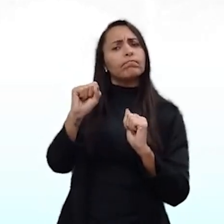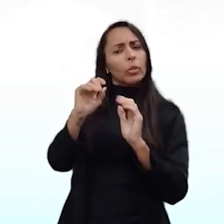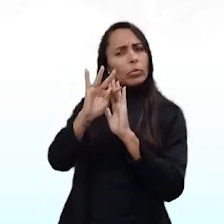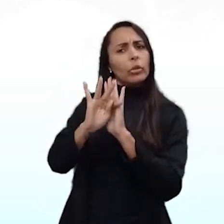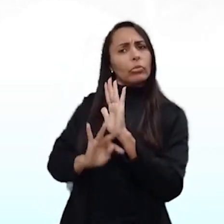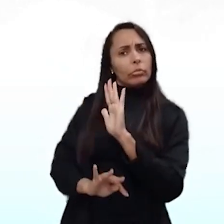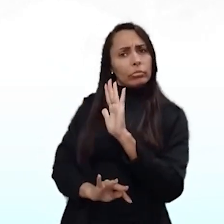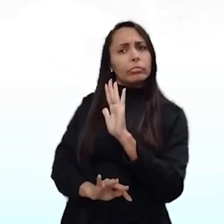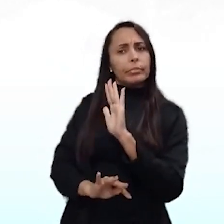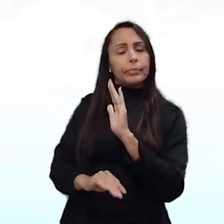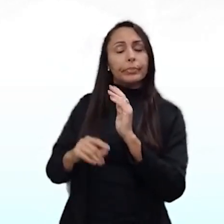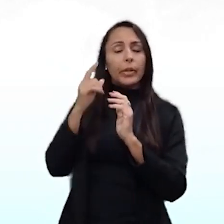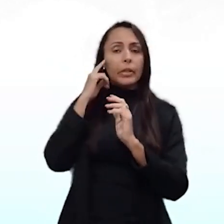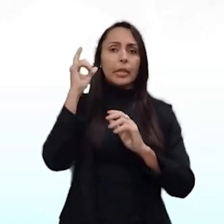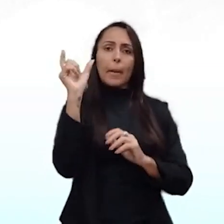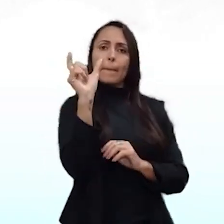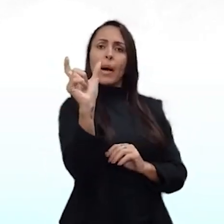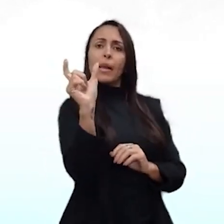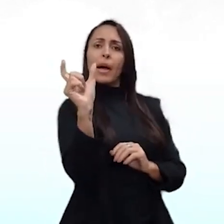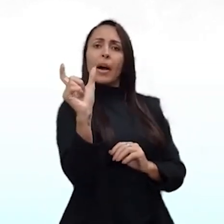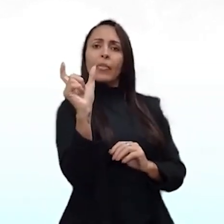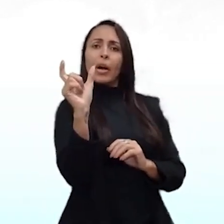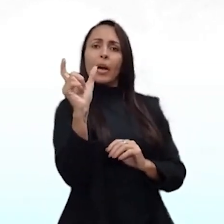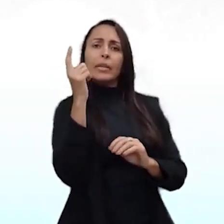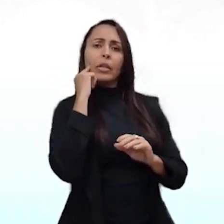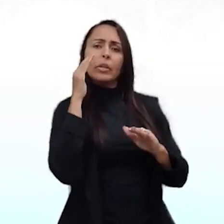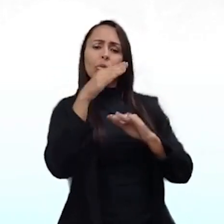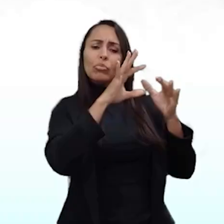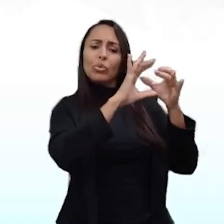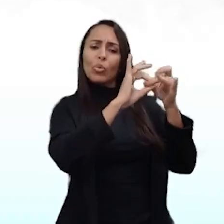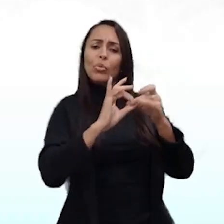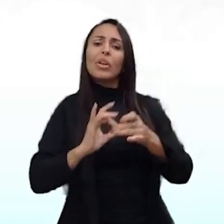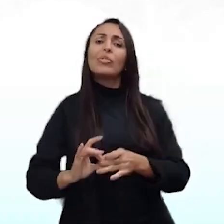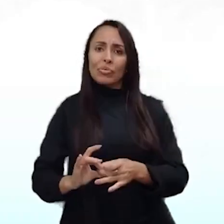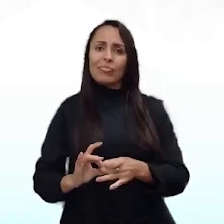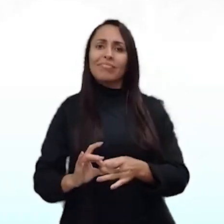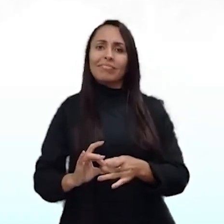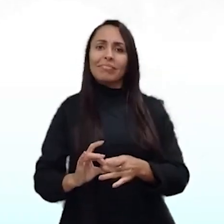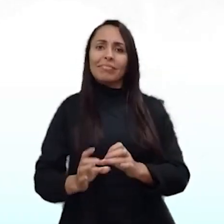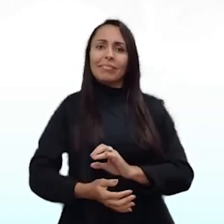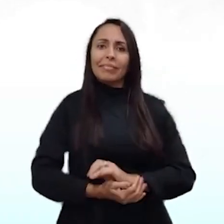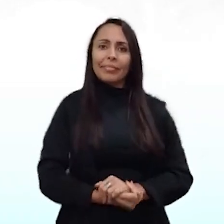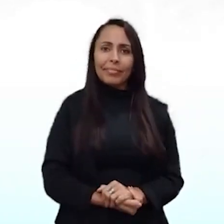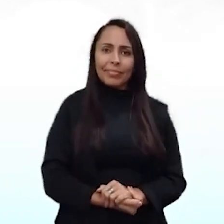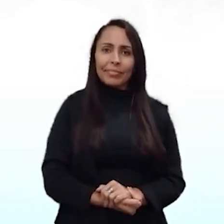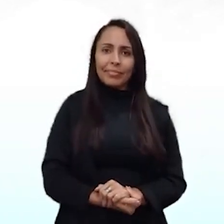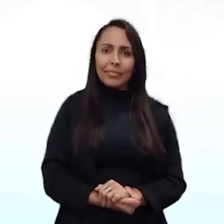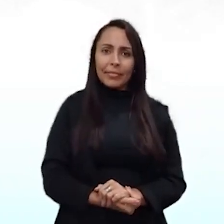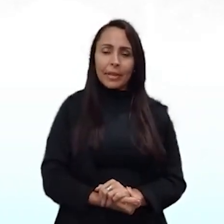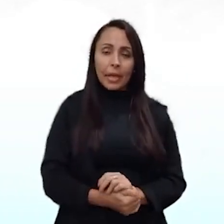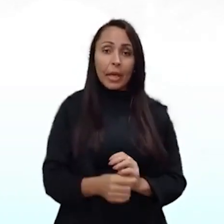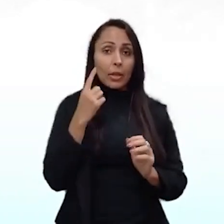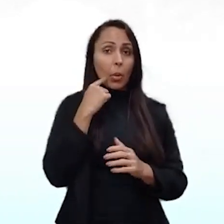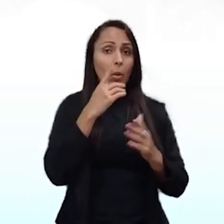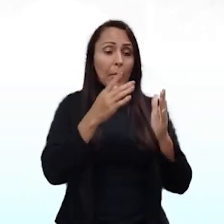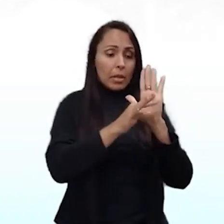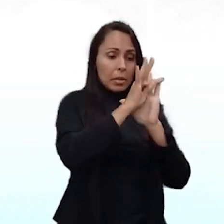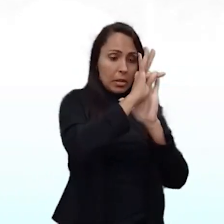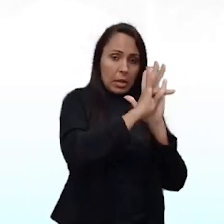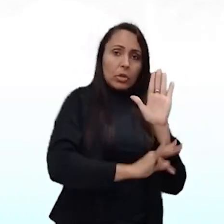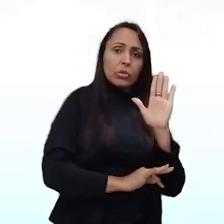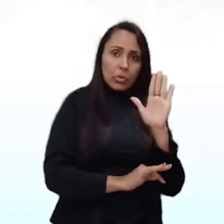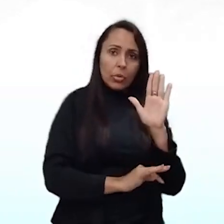desde que essa palavra esteja dentro de uma situação, né, dentro de um contexto. Então, para ser texto,